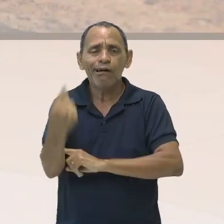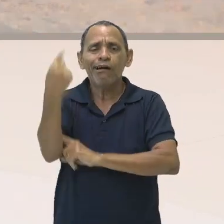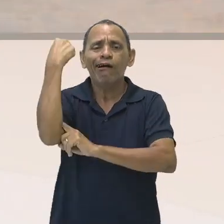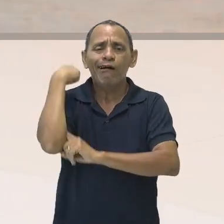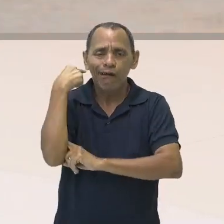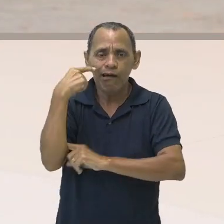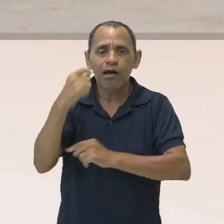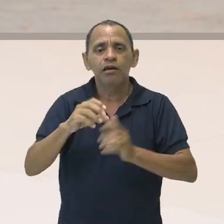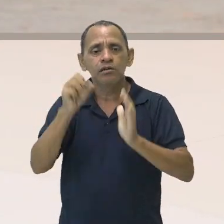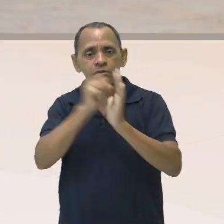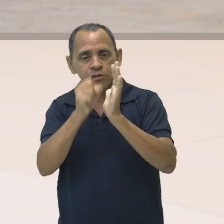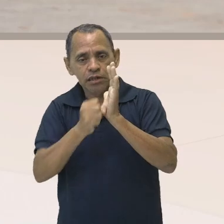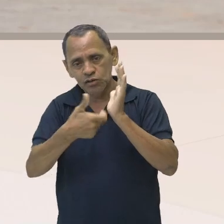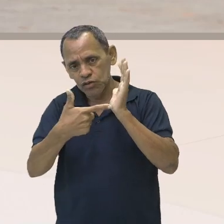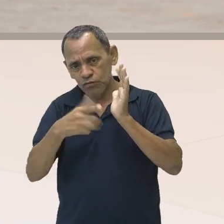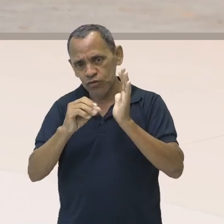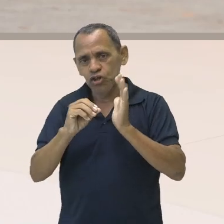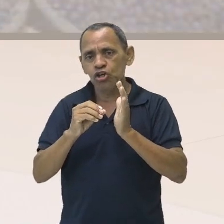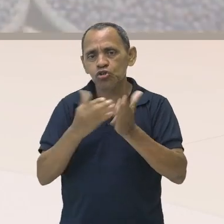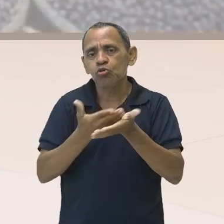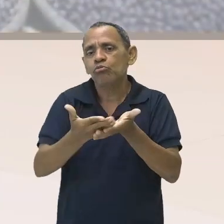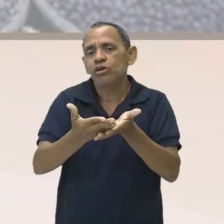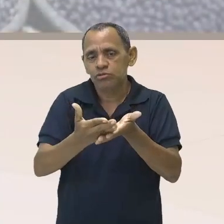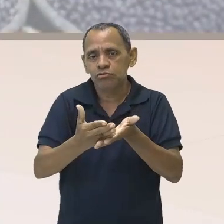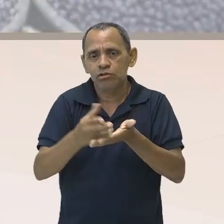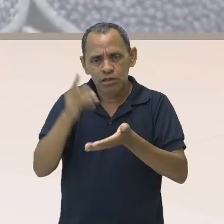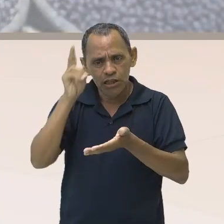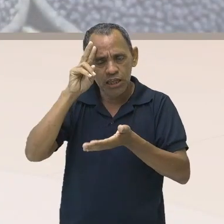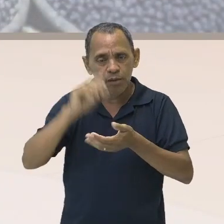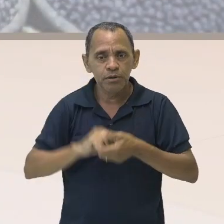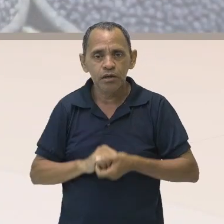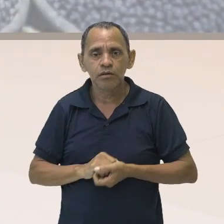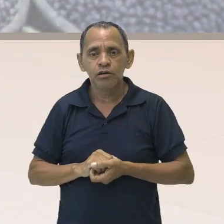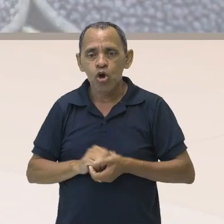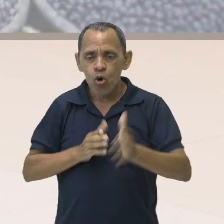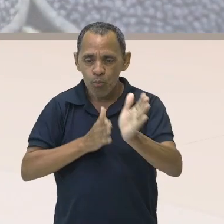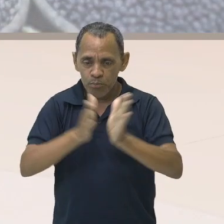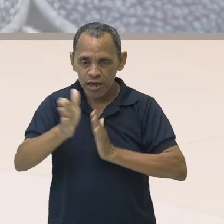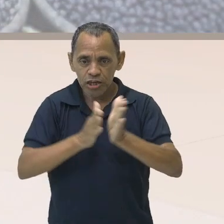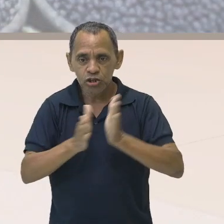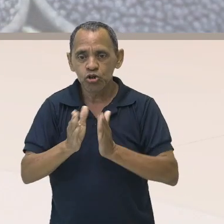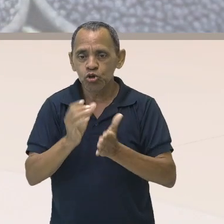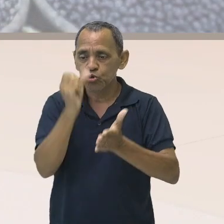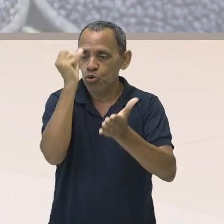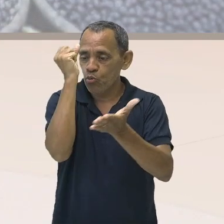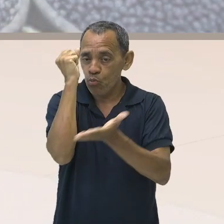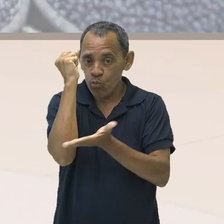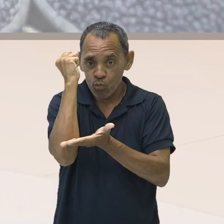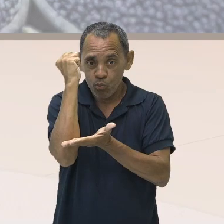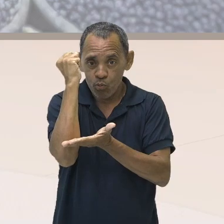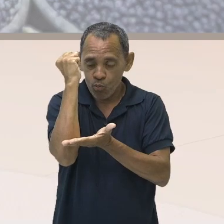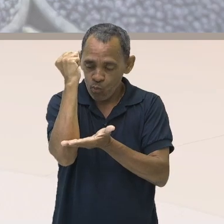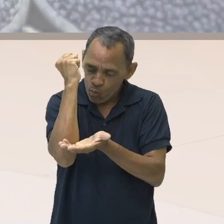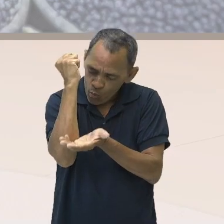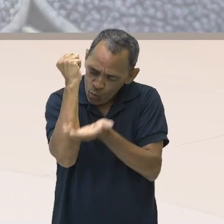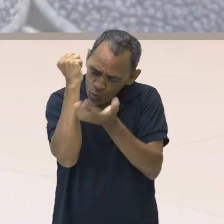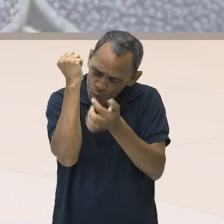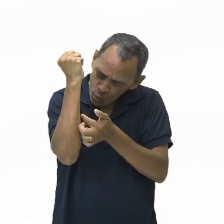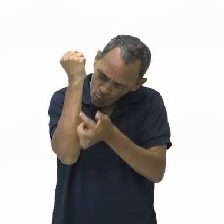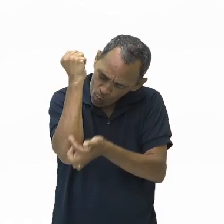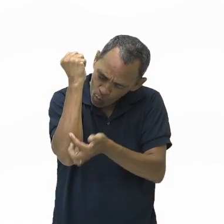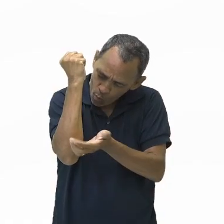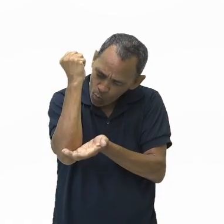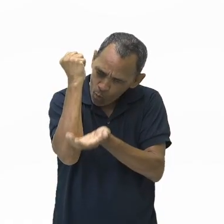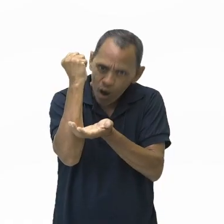né, que é a questão do ciclo da borracha, né, que é muito conhecido. A gente vai passar rapidamente por isso, né, para a gente poder retomar, avançar. Vamos